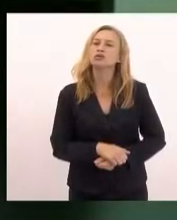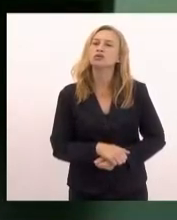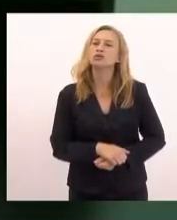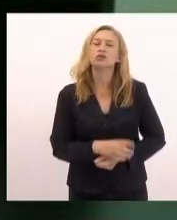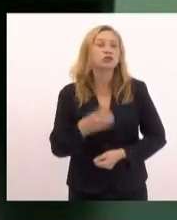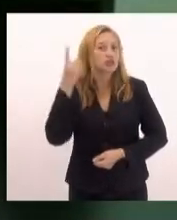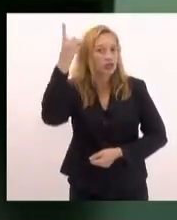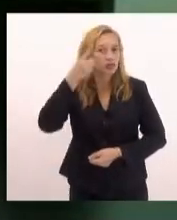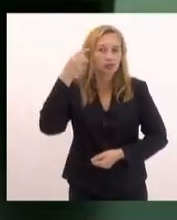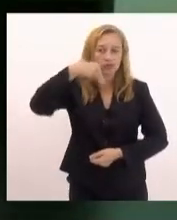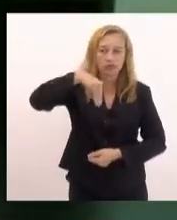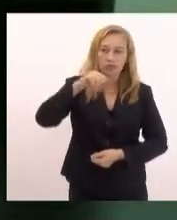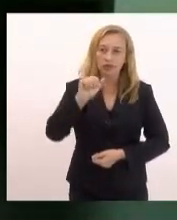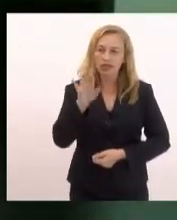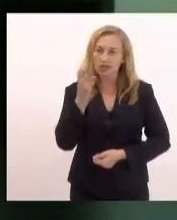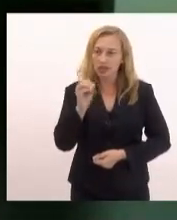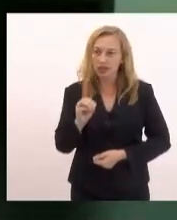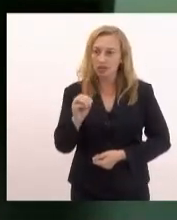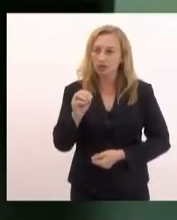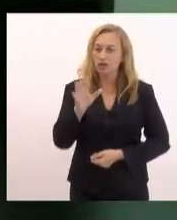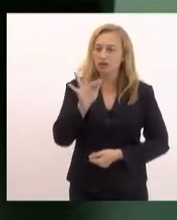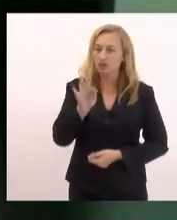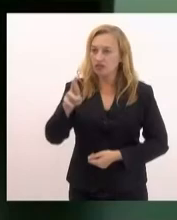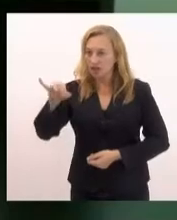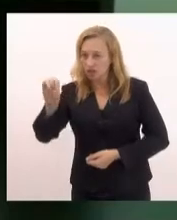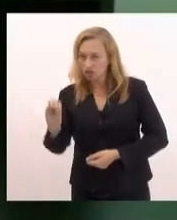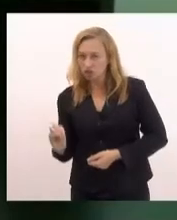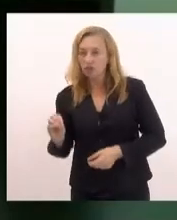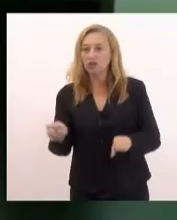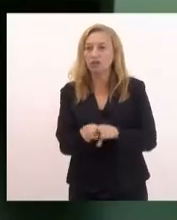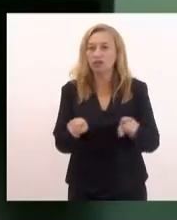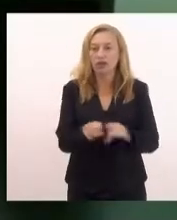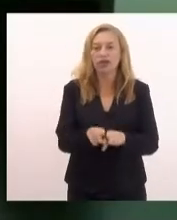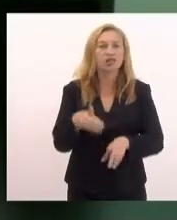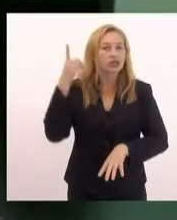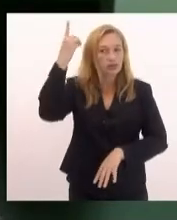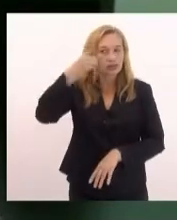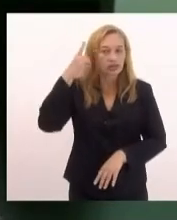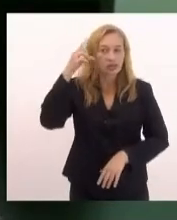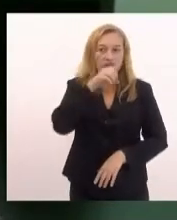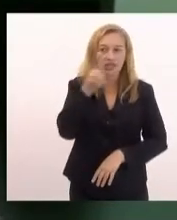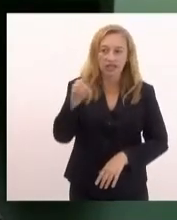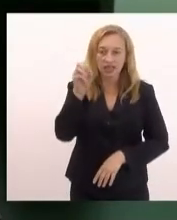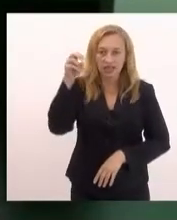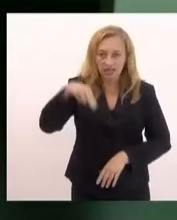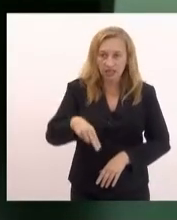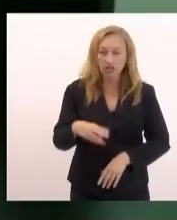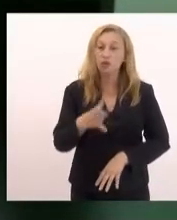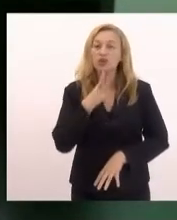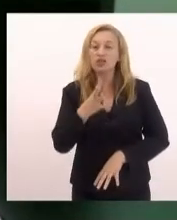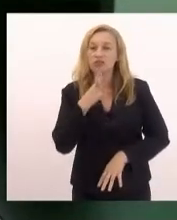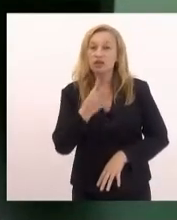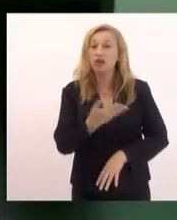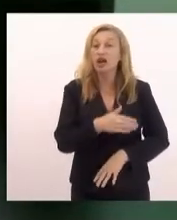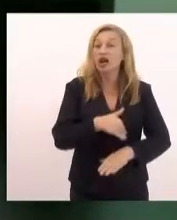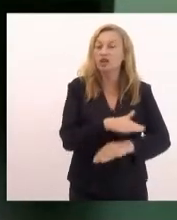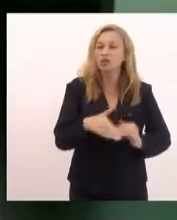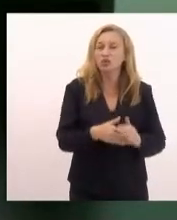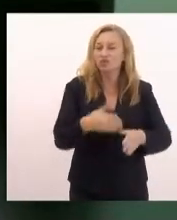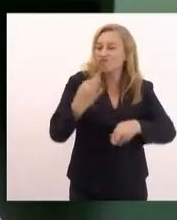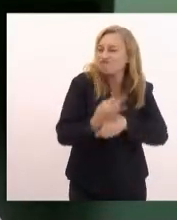Marcelo Freixo e a nossa querida deputada Zeidan é um reconhecimento àqueles e àquelas que não